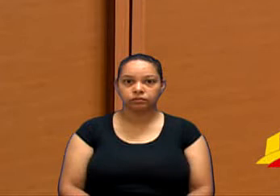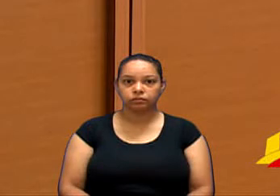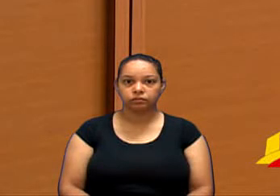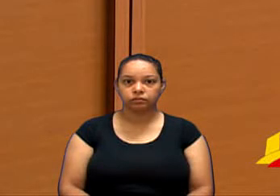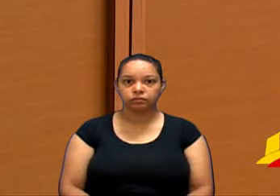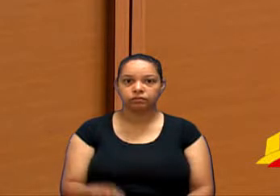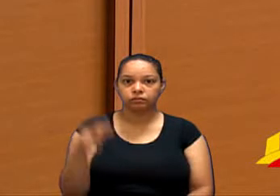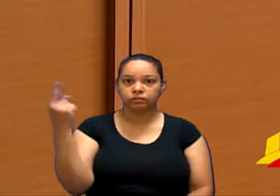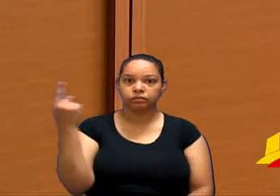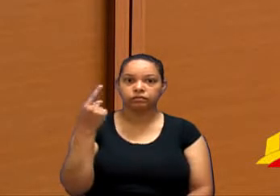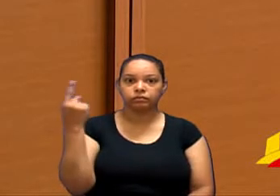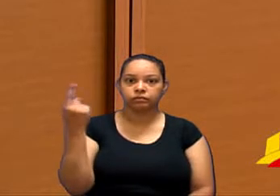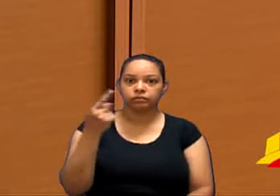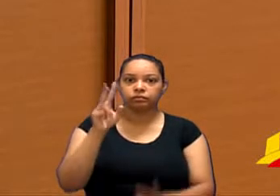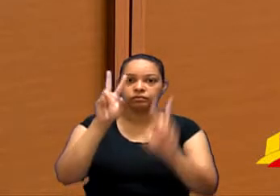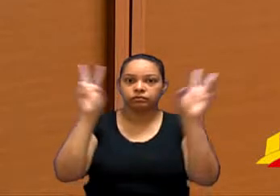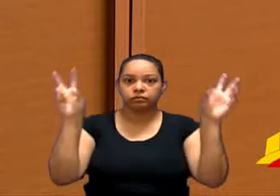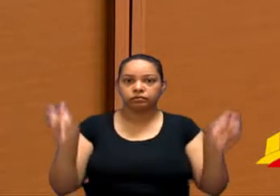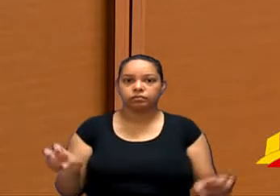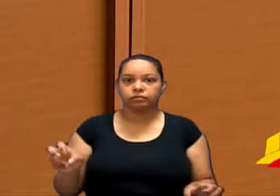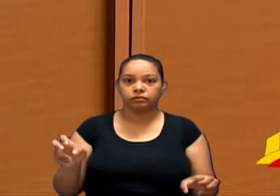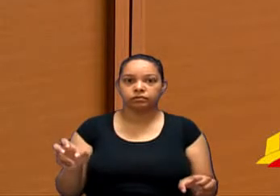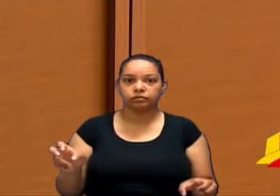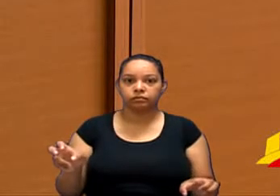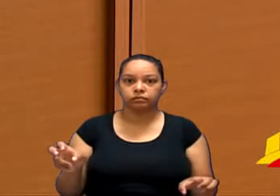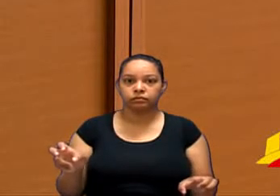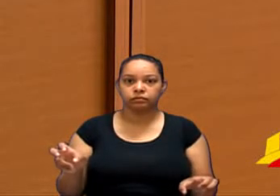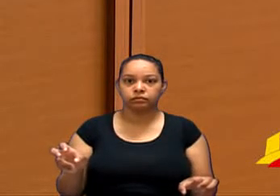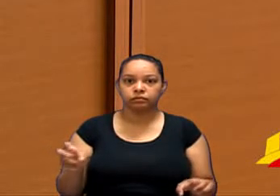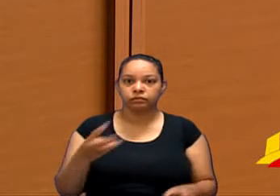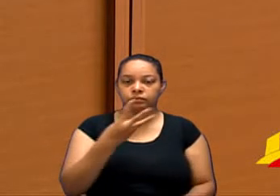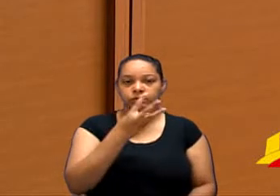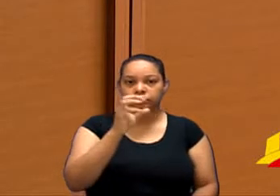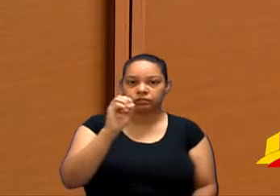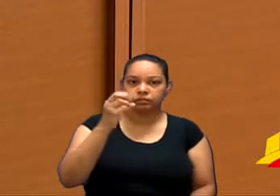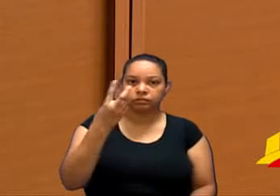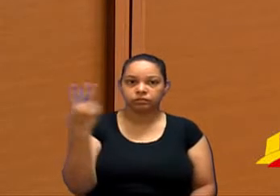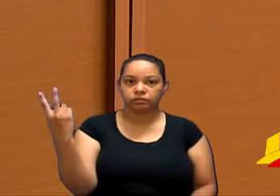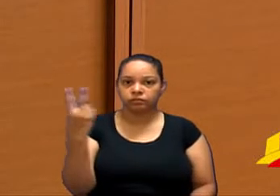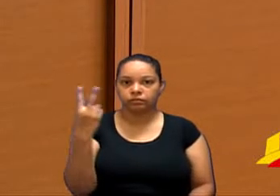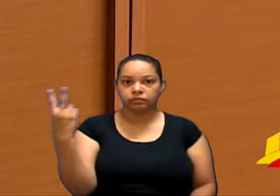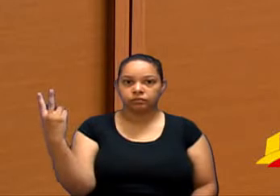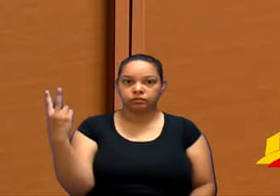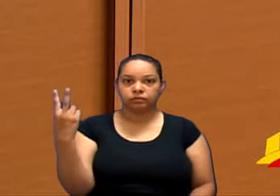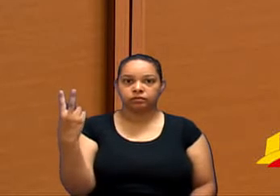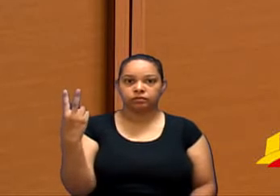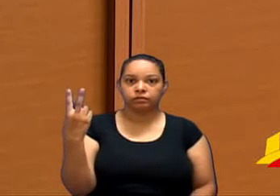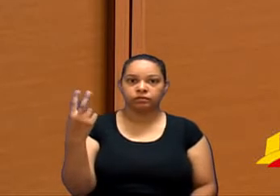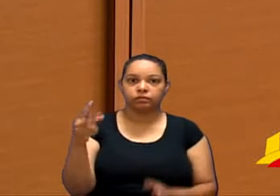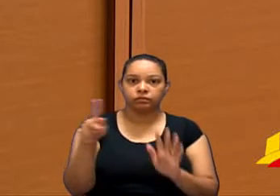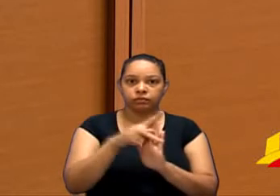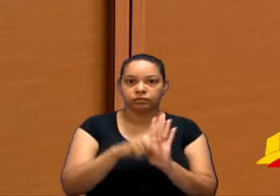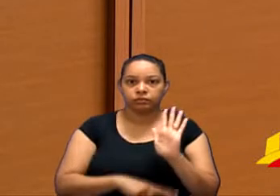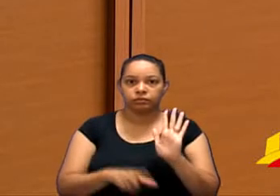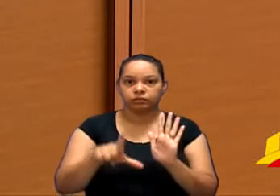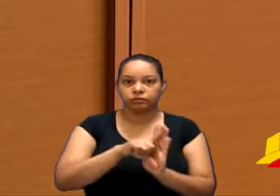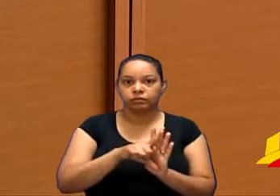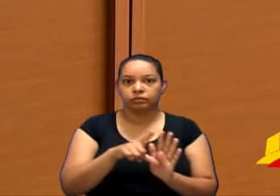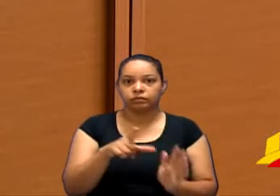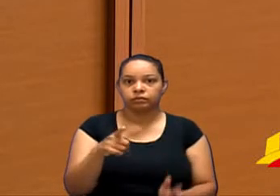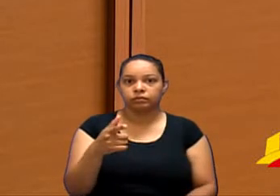o primeiro assunto nosso é um vento parcial o 3022 ao projeto de lei 24421